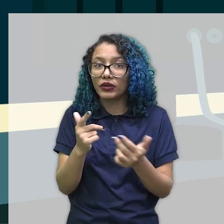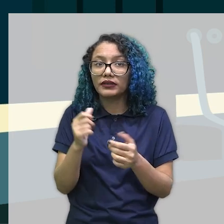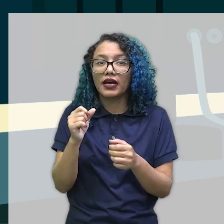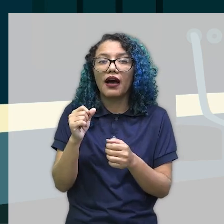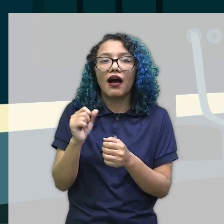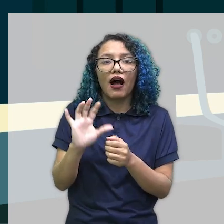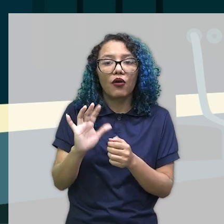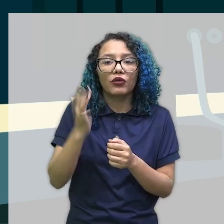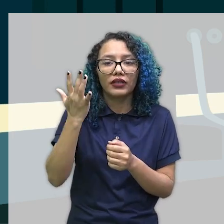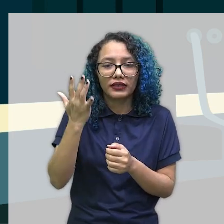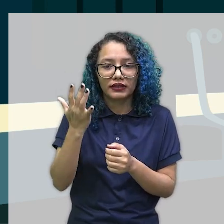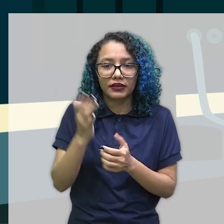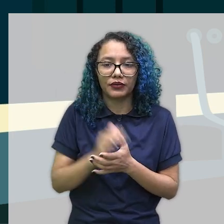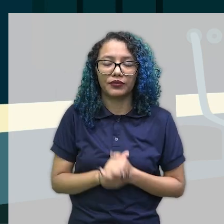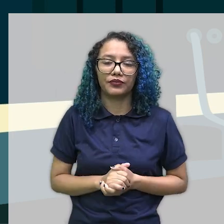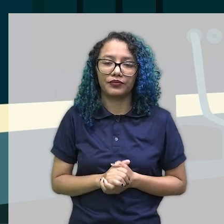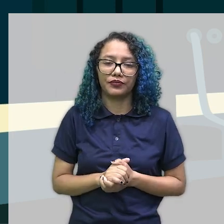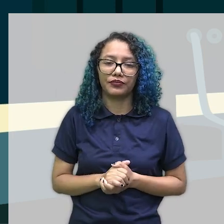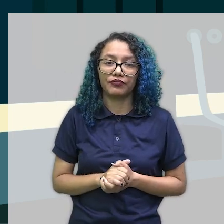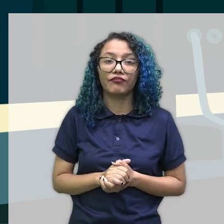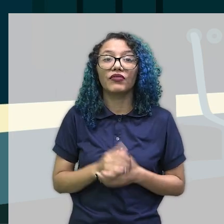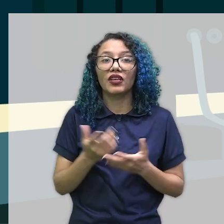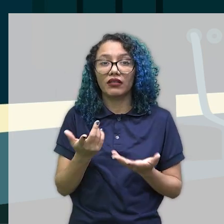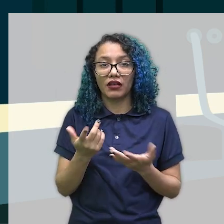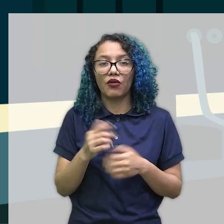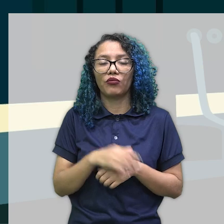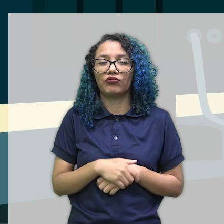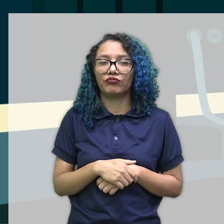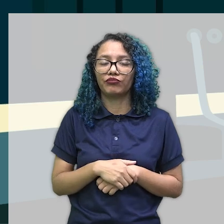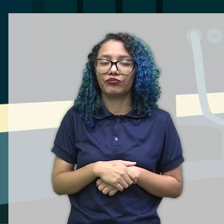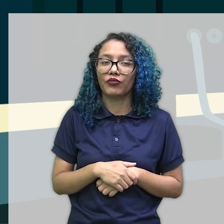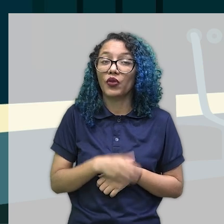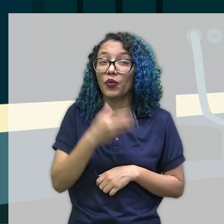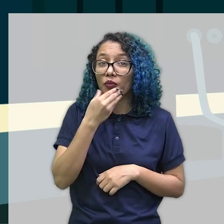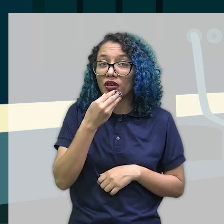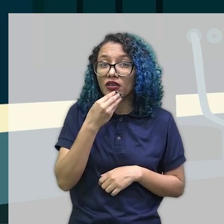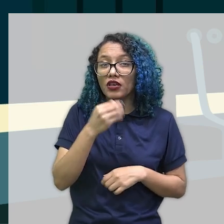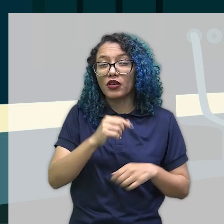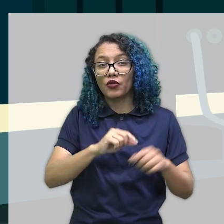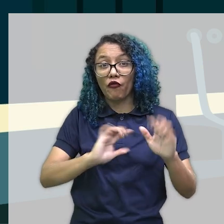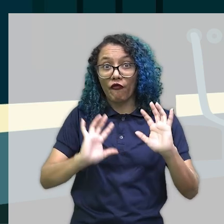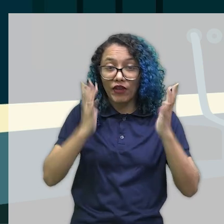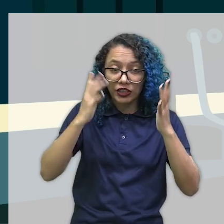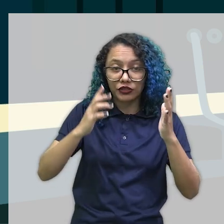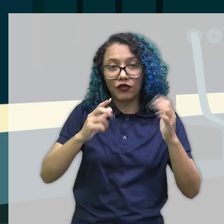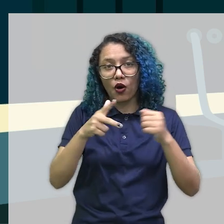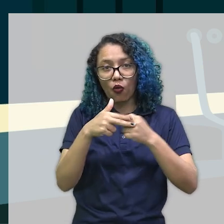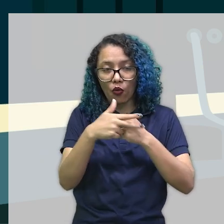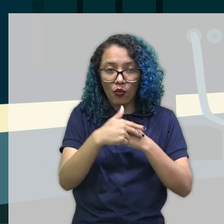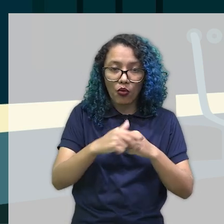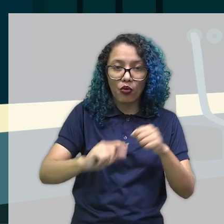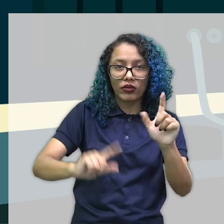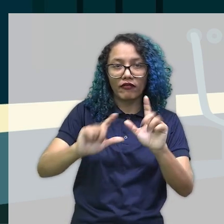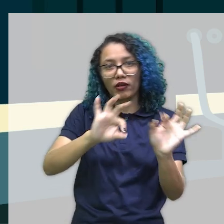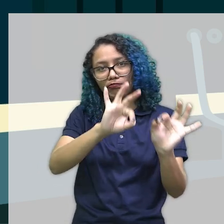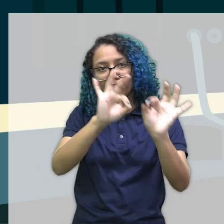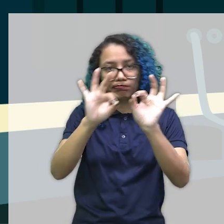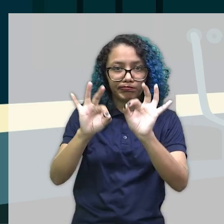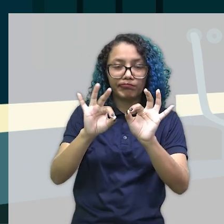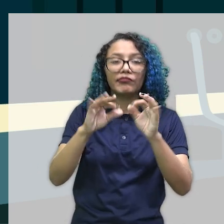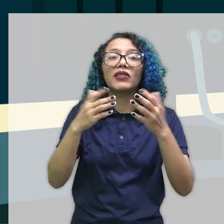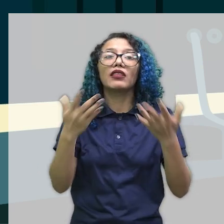phone rang. Ele estava assistindo o Festival do Cupuaçu na TV quando o